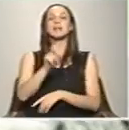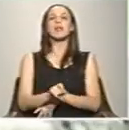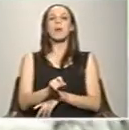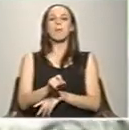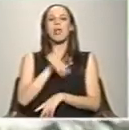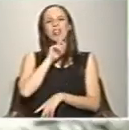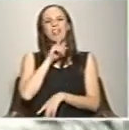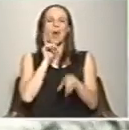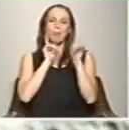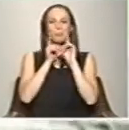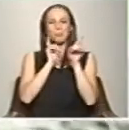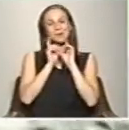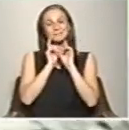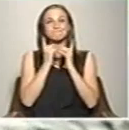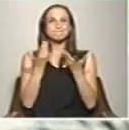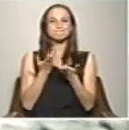torna a piada